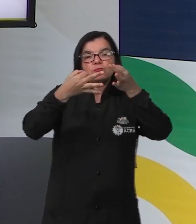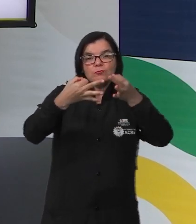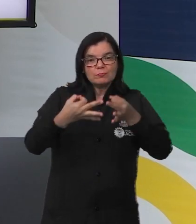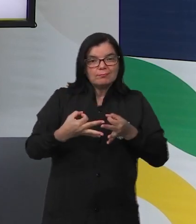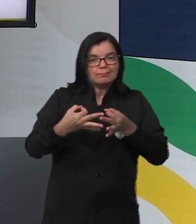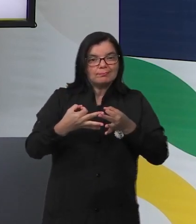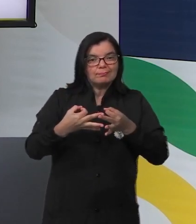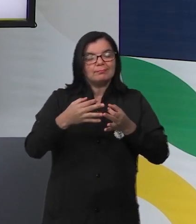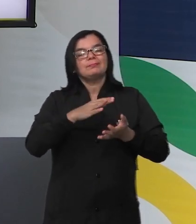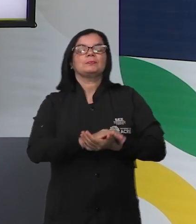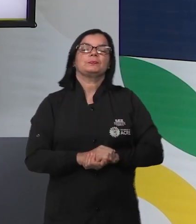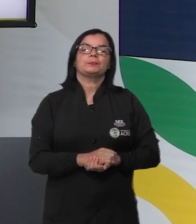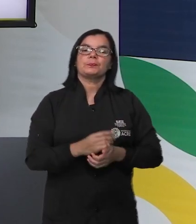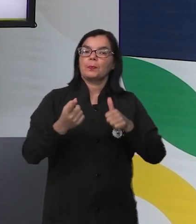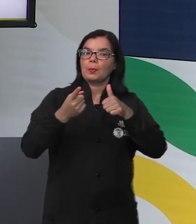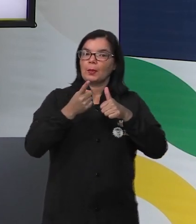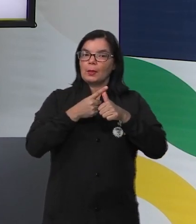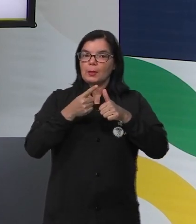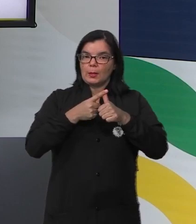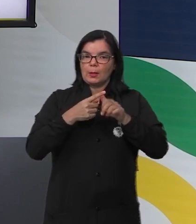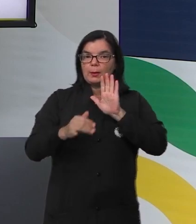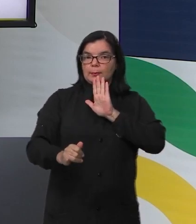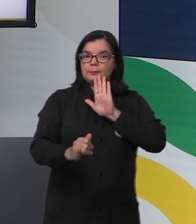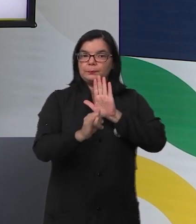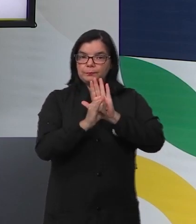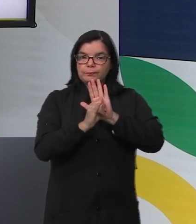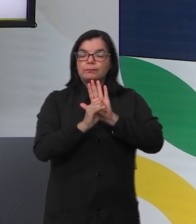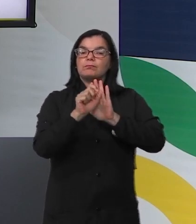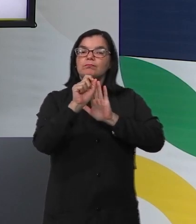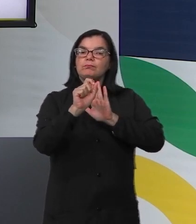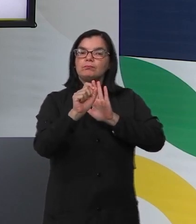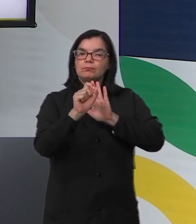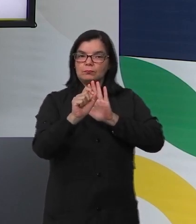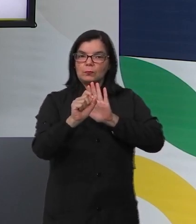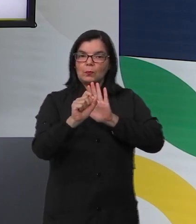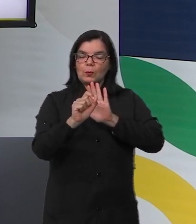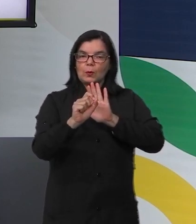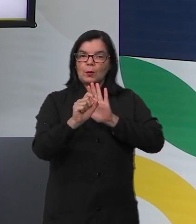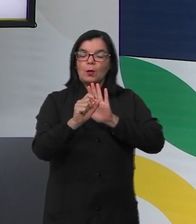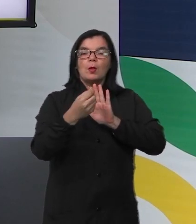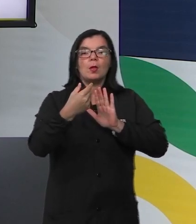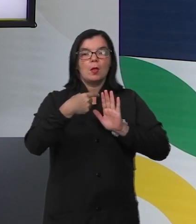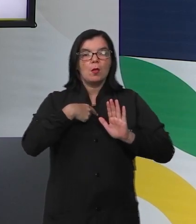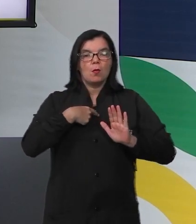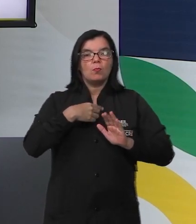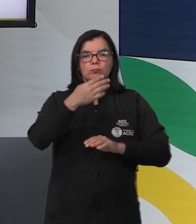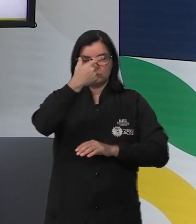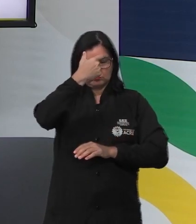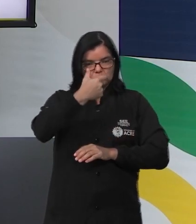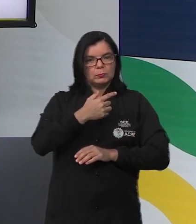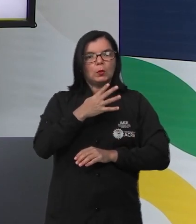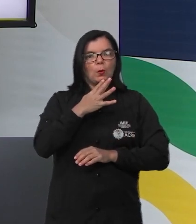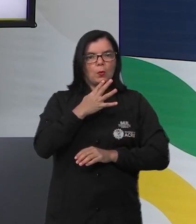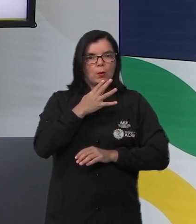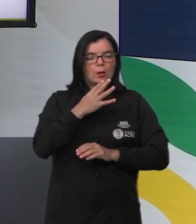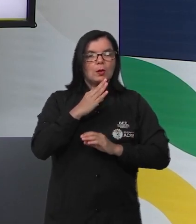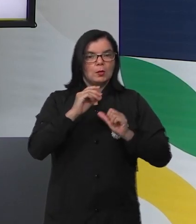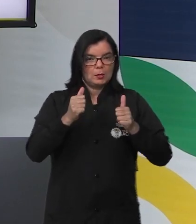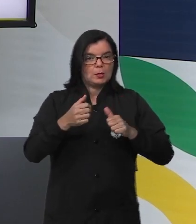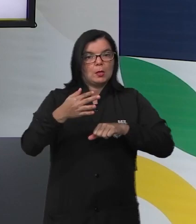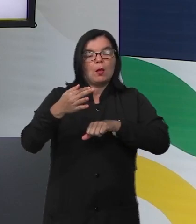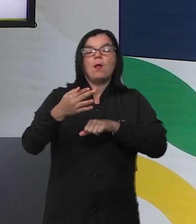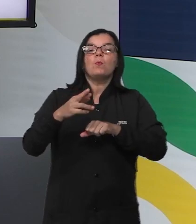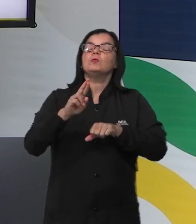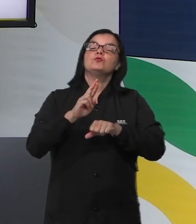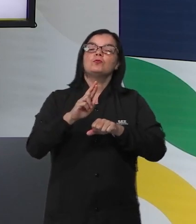falando? Primeiramente, nós temos a identidade, que vai ser a forma com que eu me reconheço. Tranquilo? Temos a